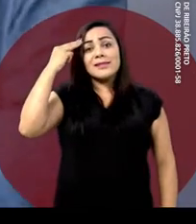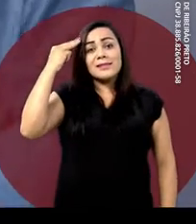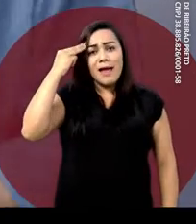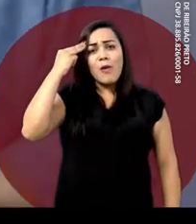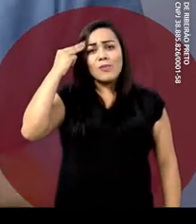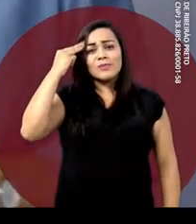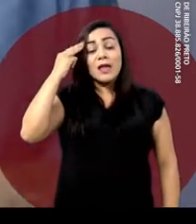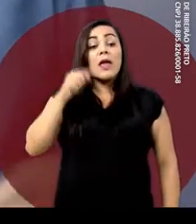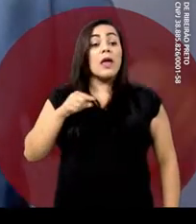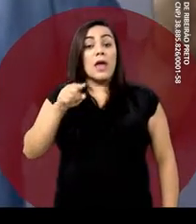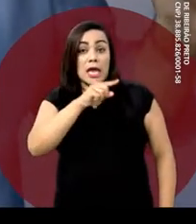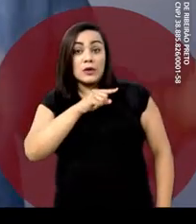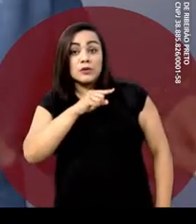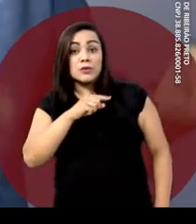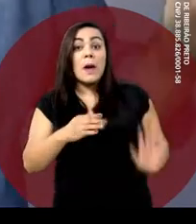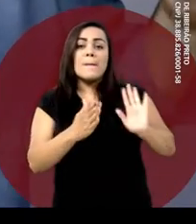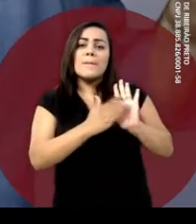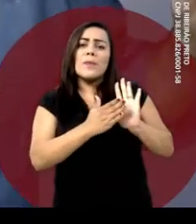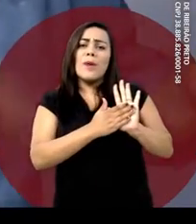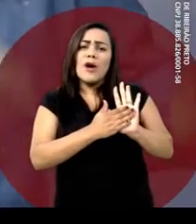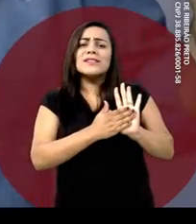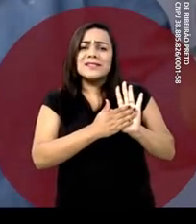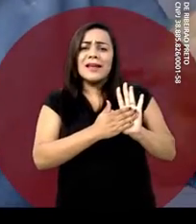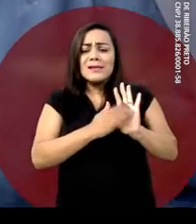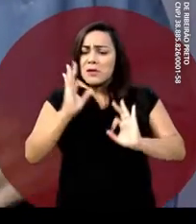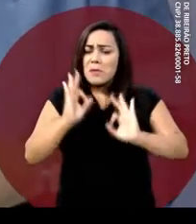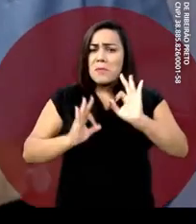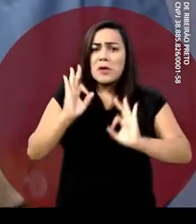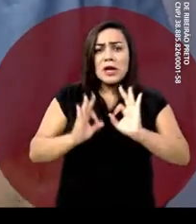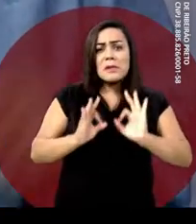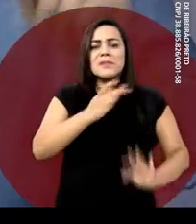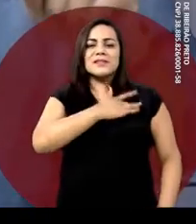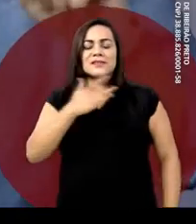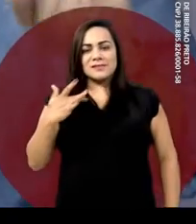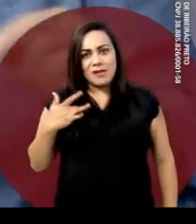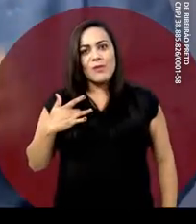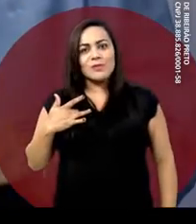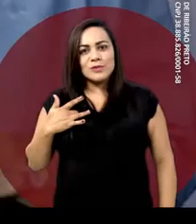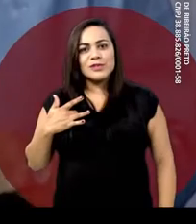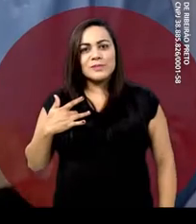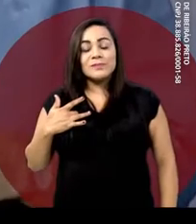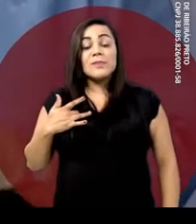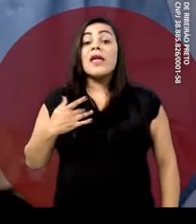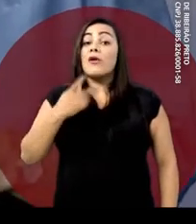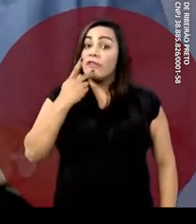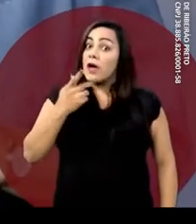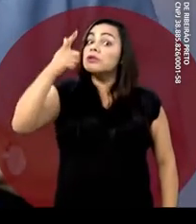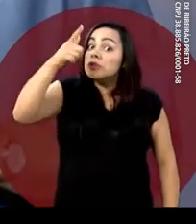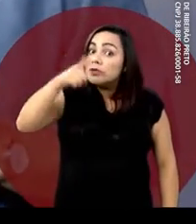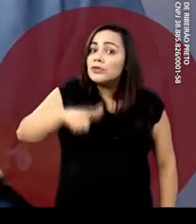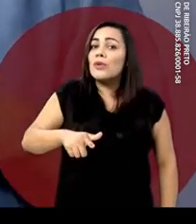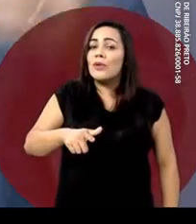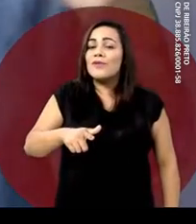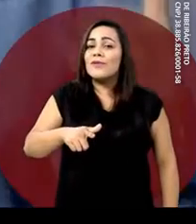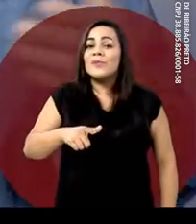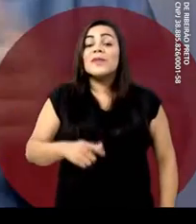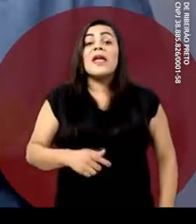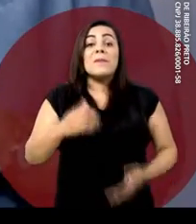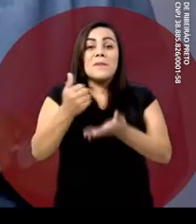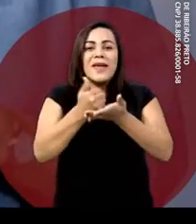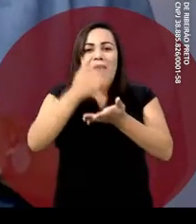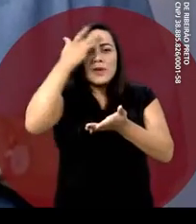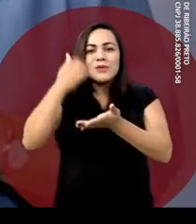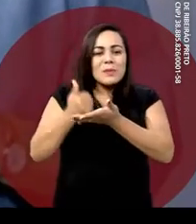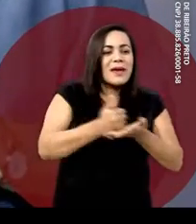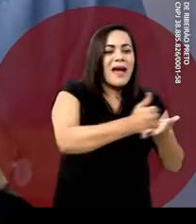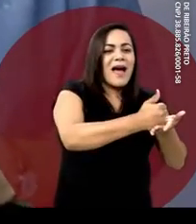cuidado e saúde mental, na perspectiva da cura e da redução de danos, é peça-chave em nosso programa de saúde. Reforça